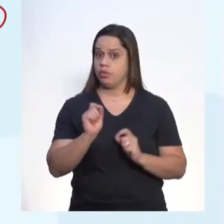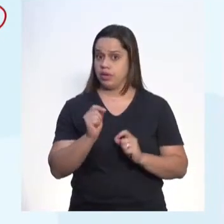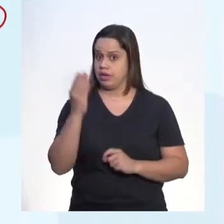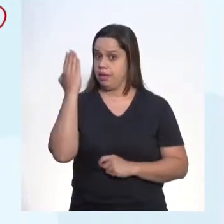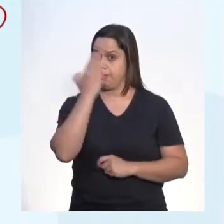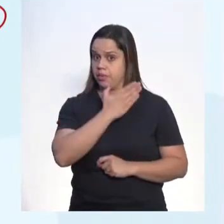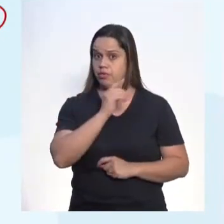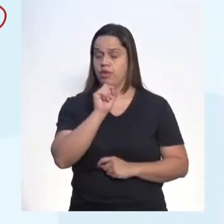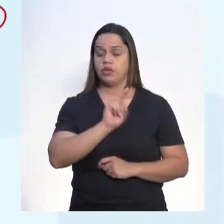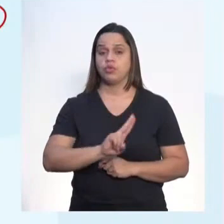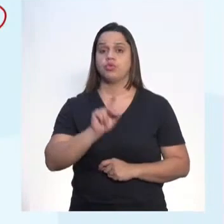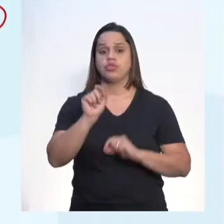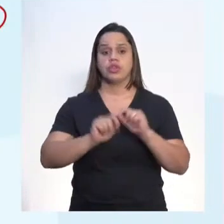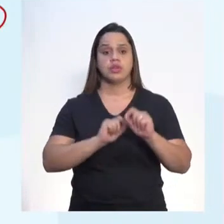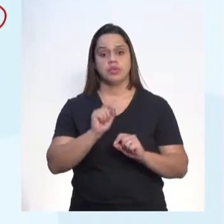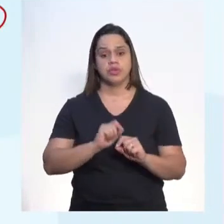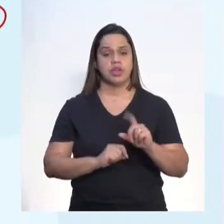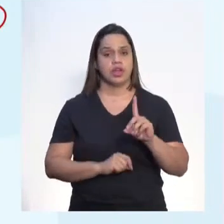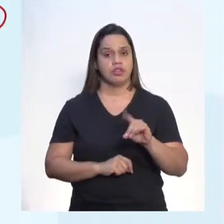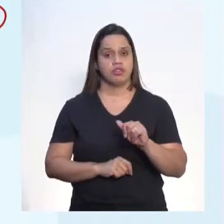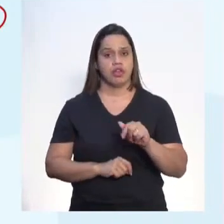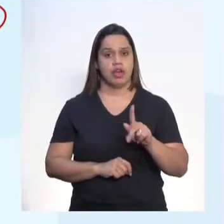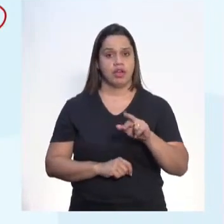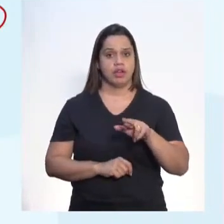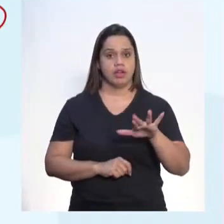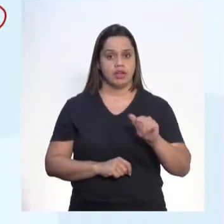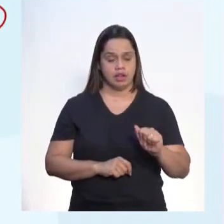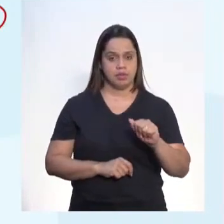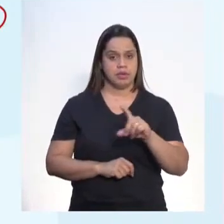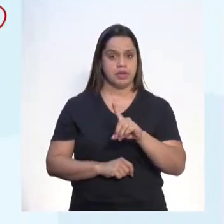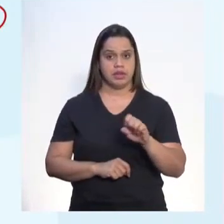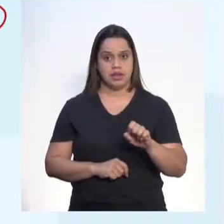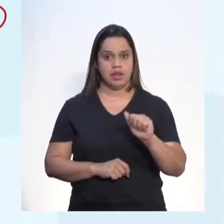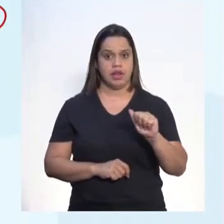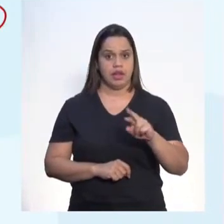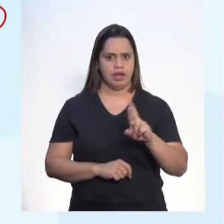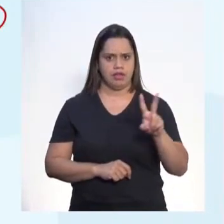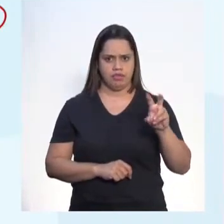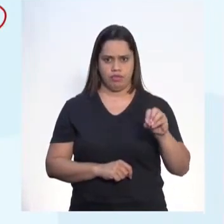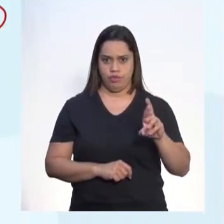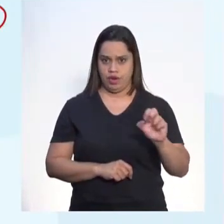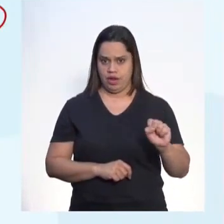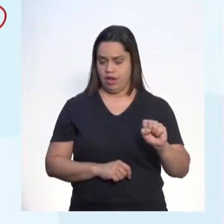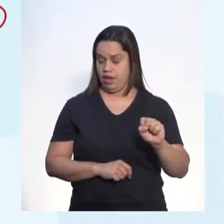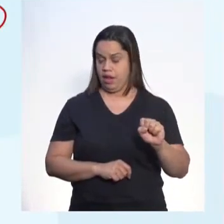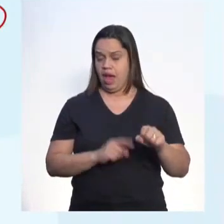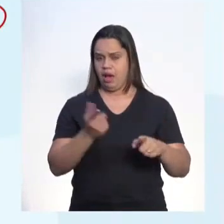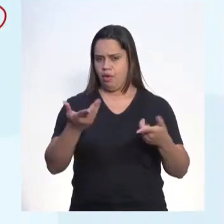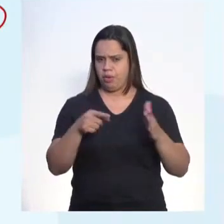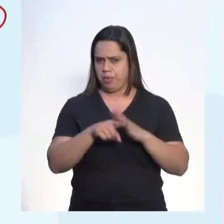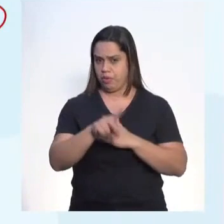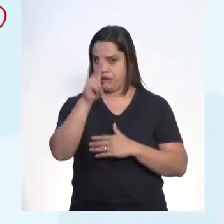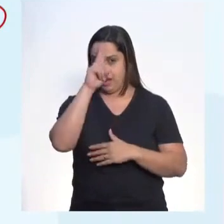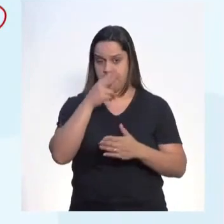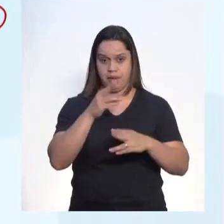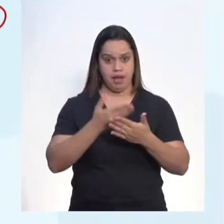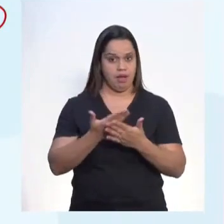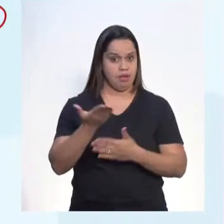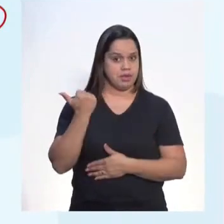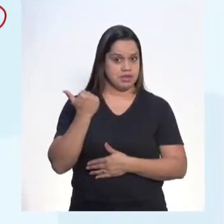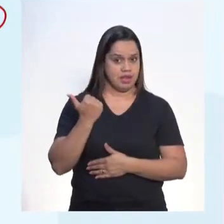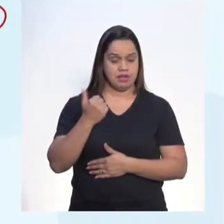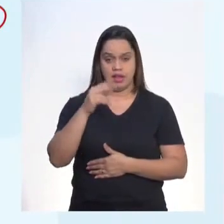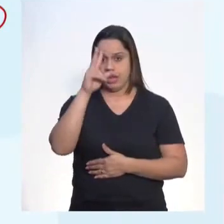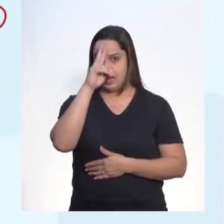comprovado através do diagrama de árvore. Você lembra disso? Você se lembra da aula passada como que